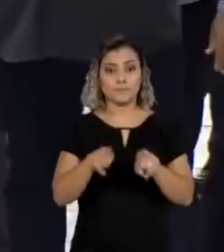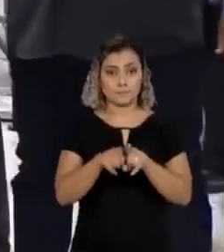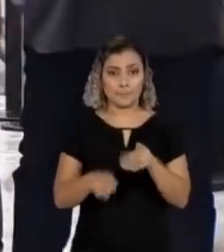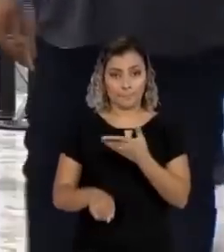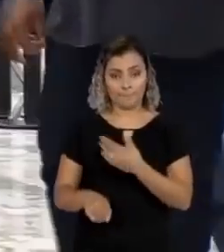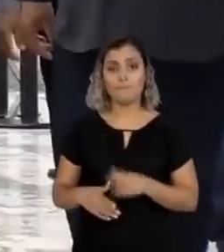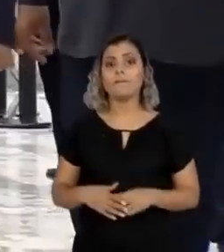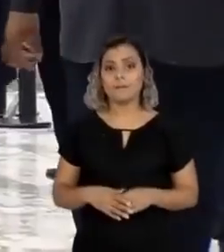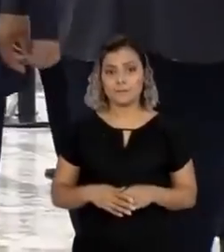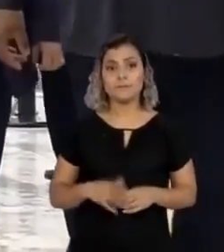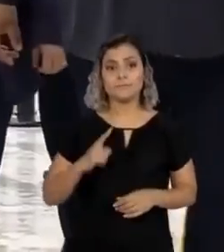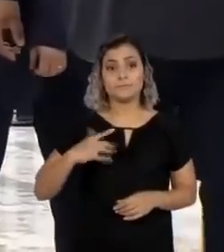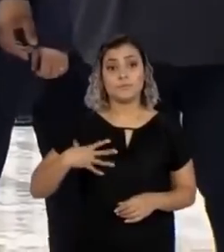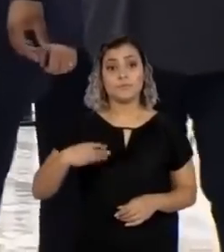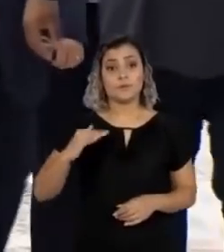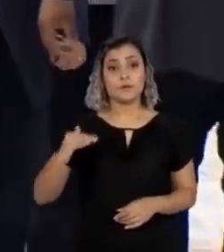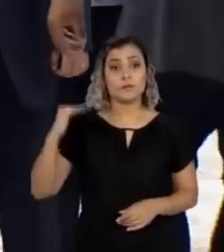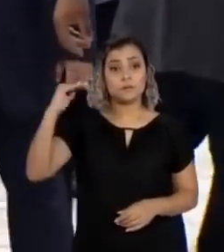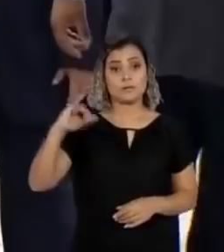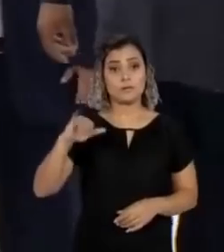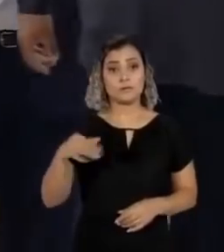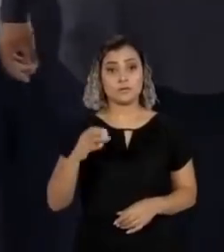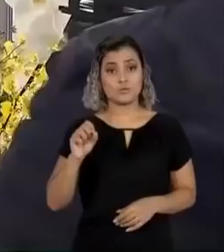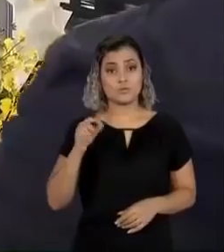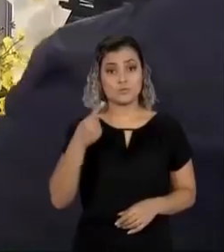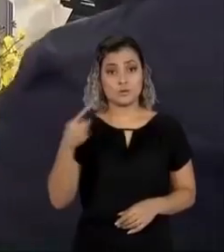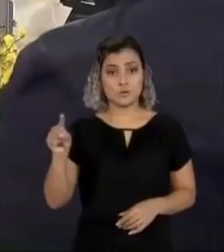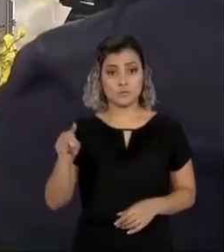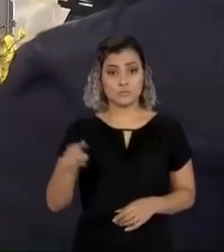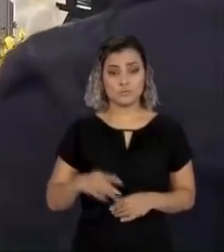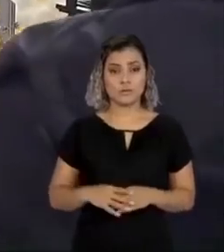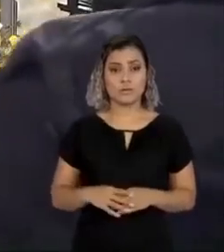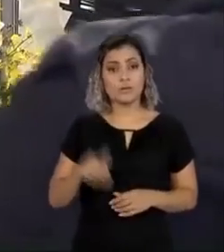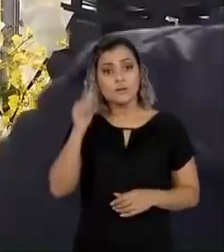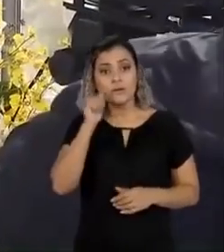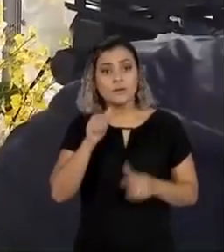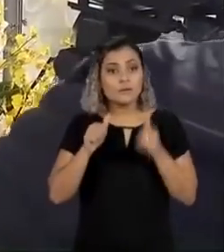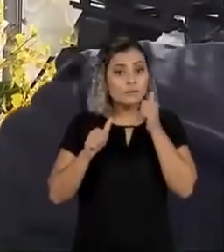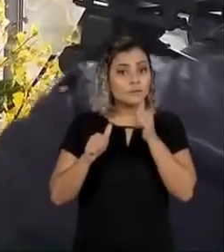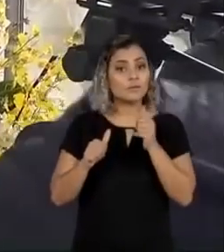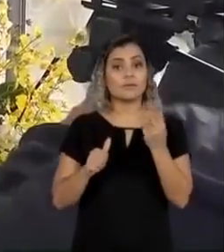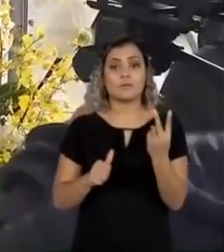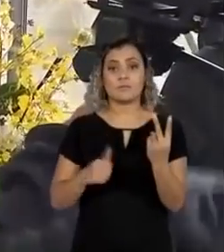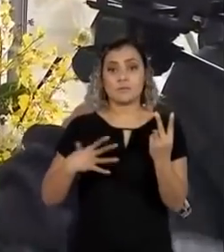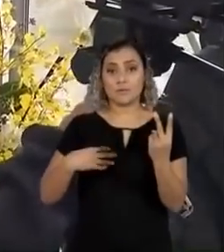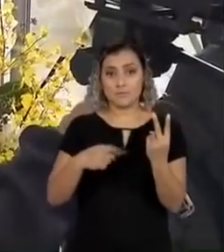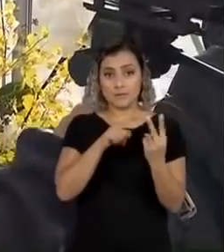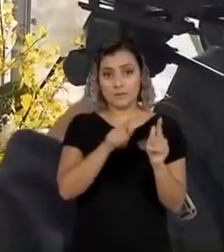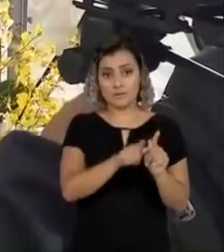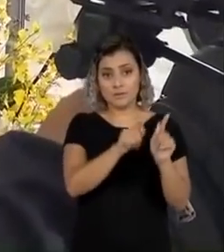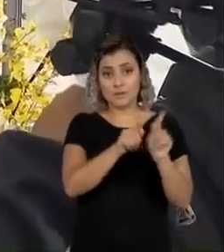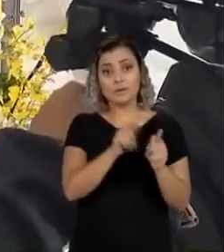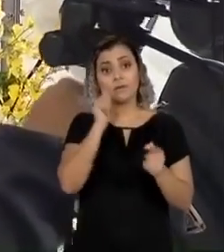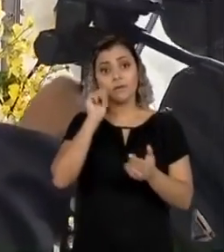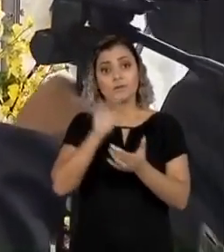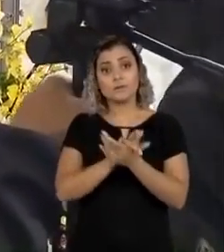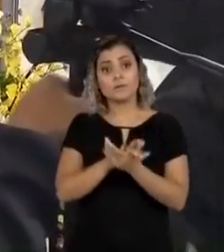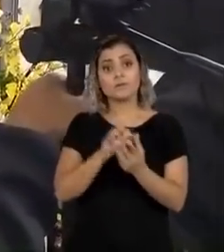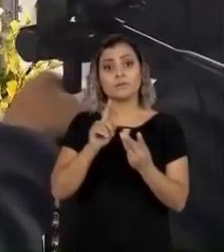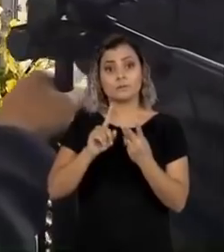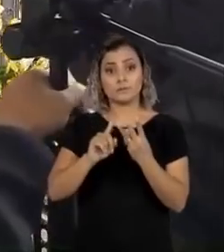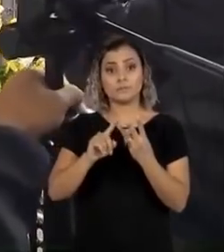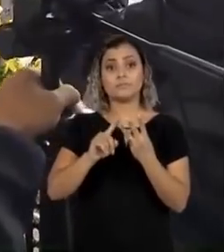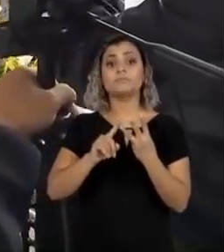entre eles o filho mais velho, João Augusto. As filhas Sofia e Marina, a companheira Rose de Mateu,